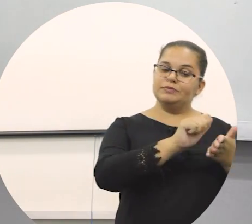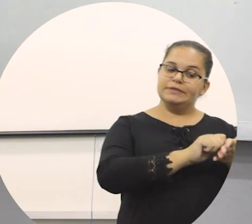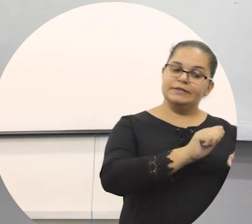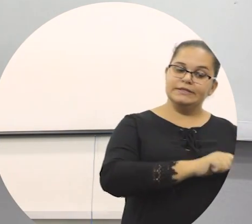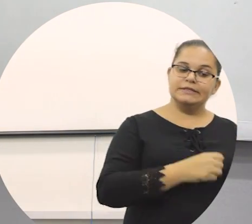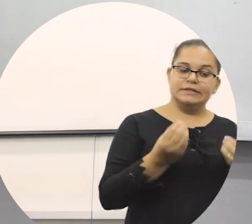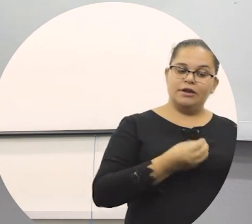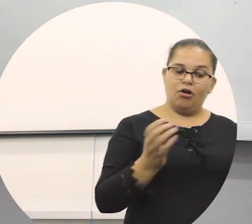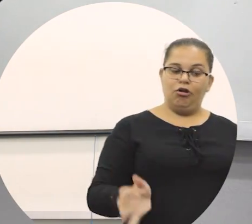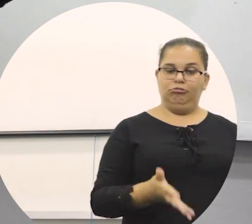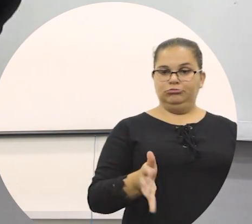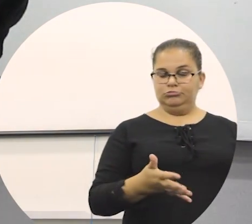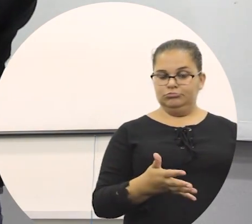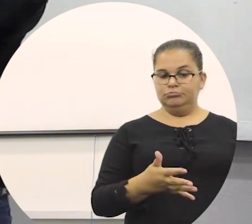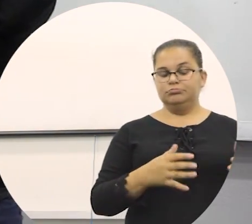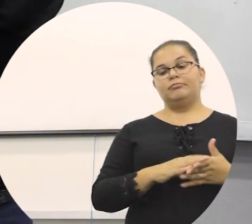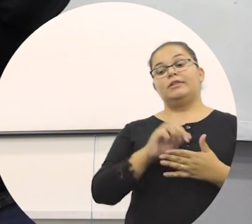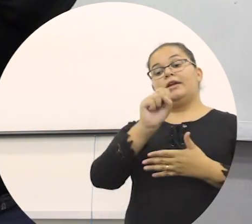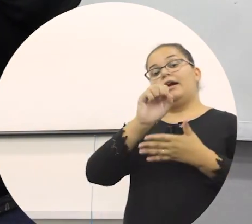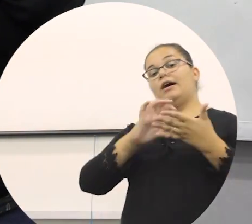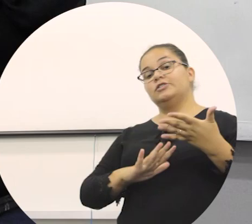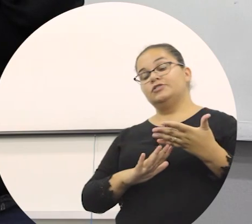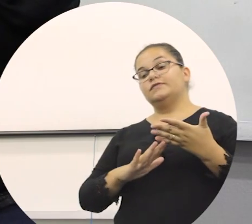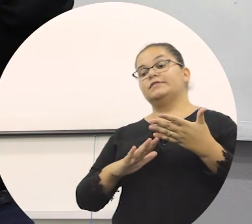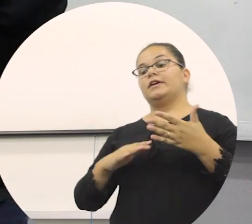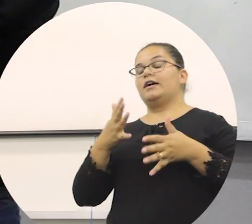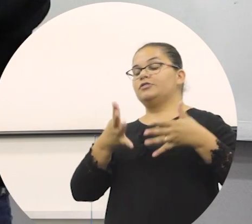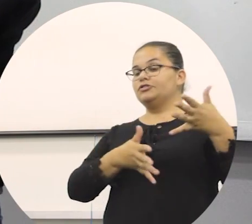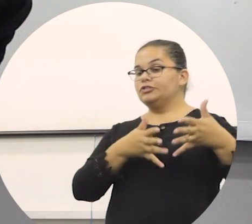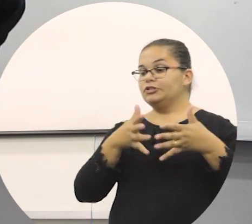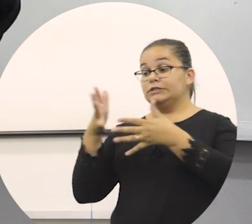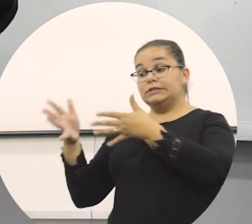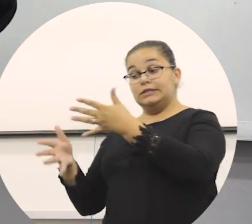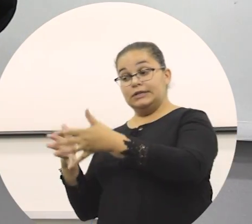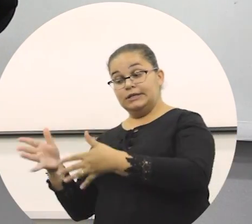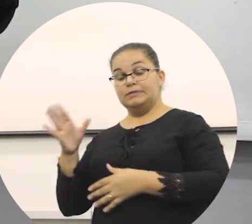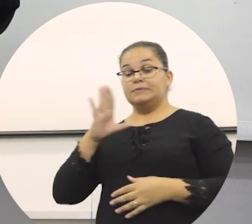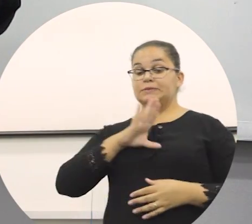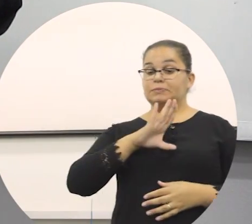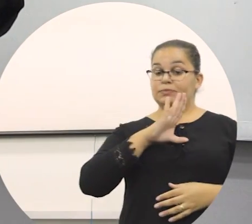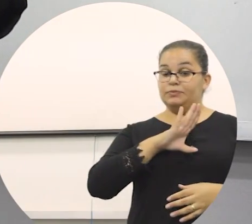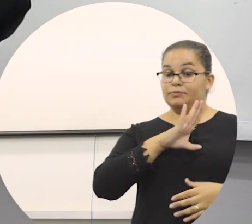colocou que as atividades, tanto em Libras como em língua portuguesa,